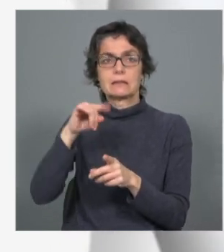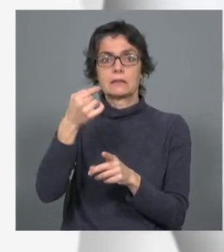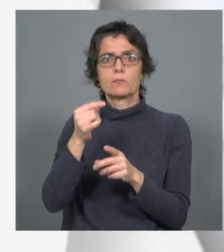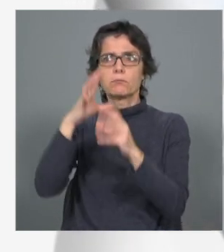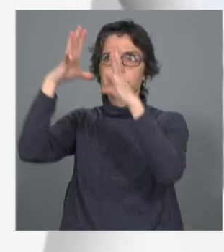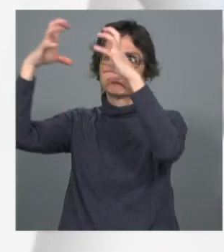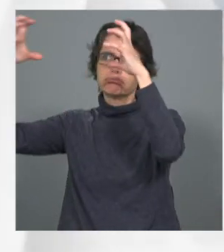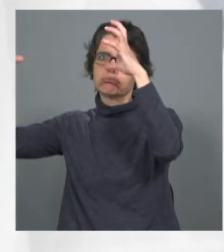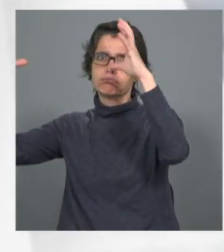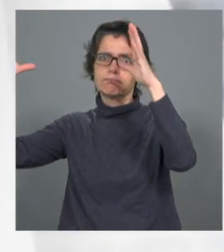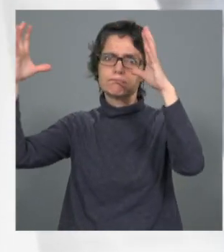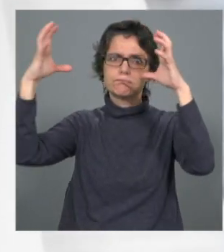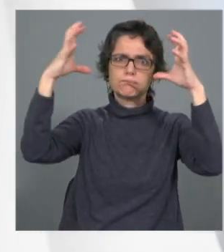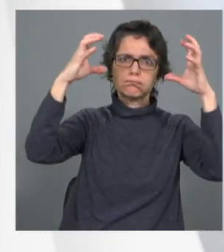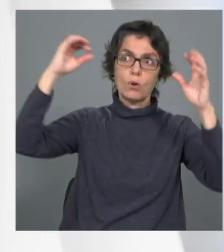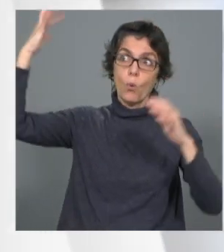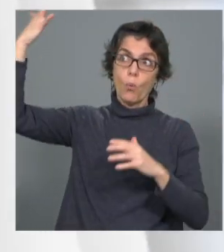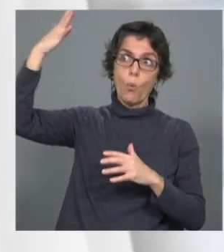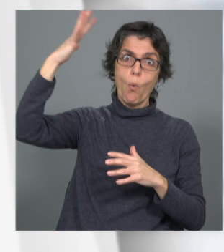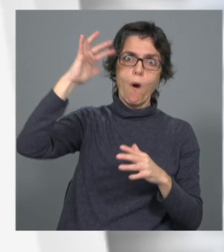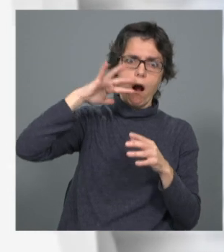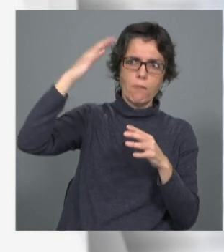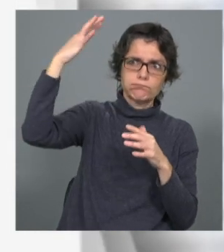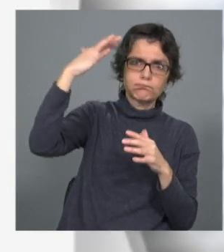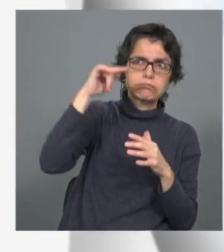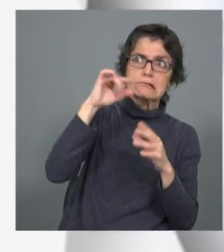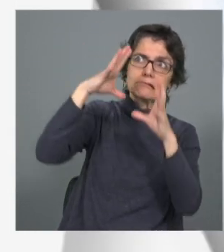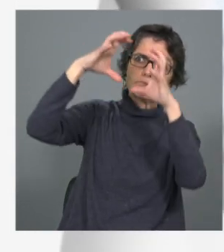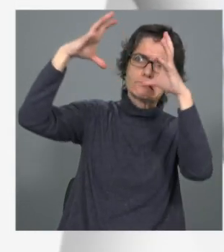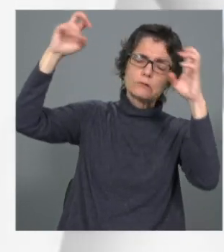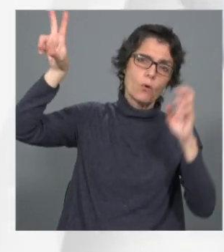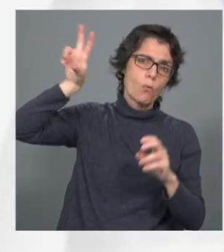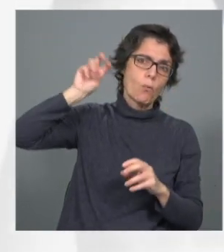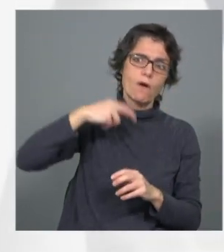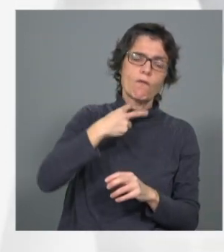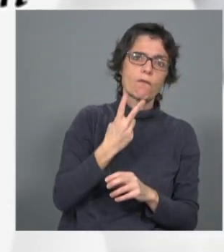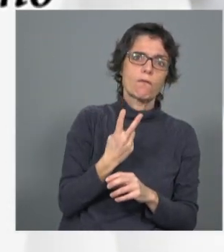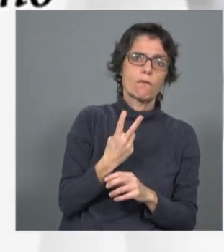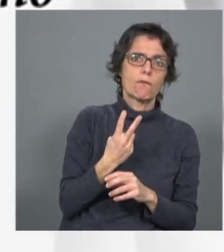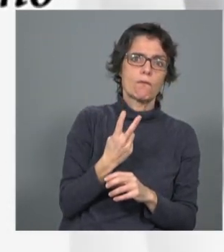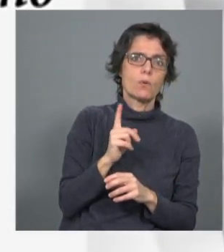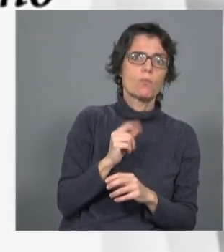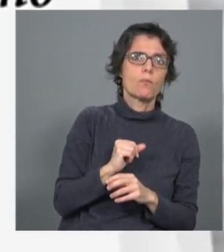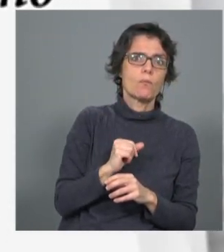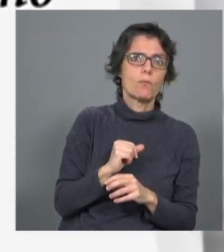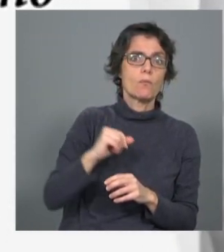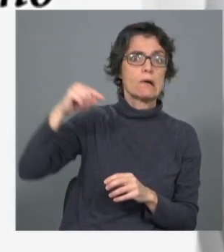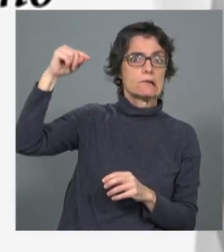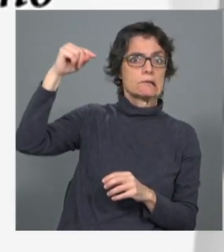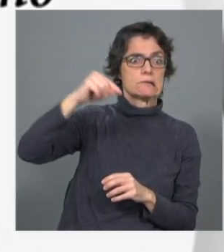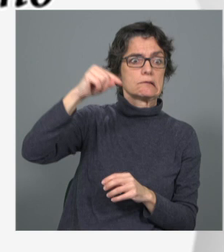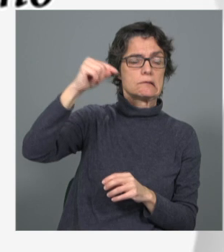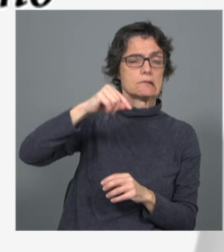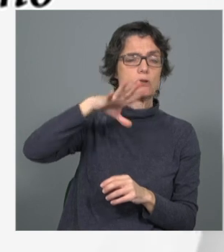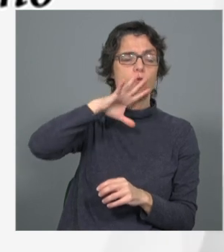que os cobriu com a sua sombra, e da nuvem fez-se ouvir uma voz: Este é o meu filho muito